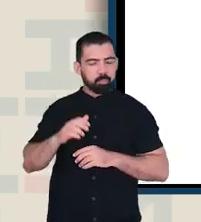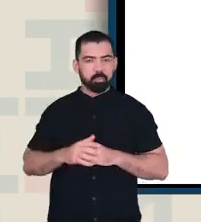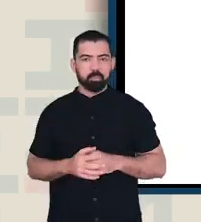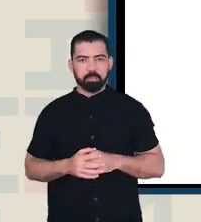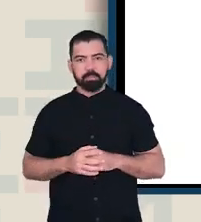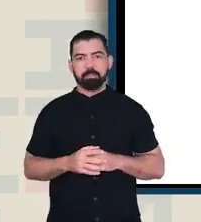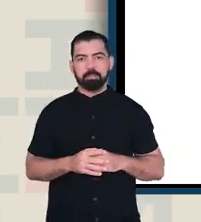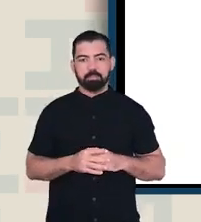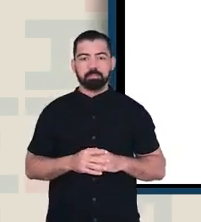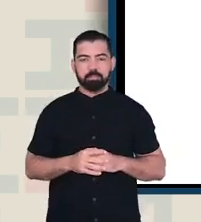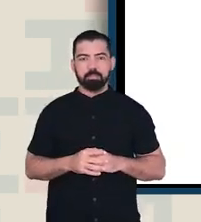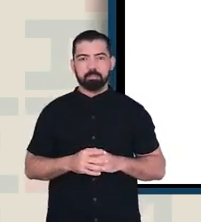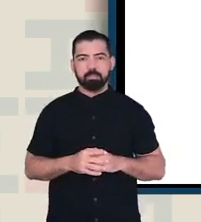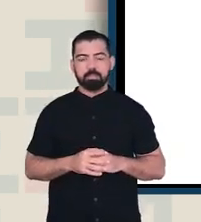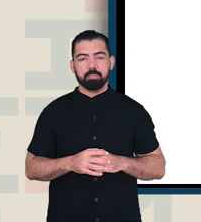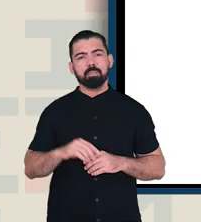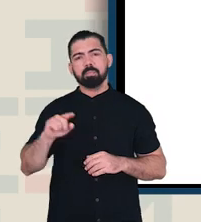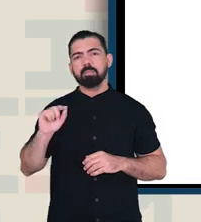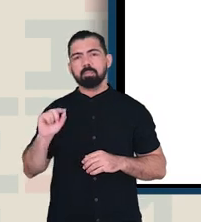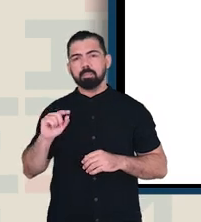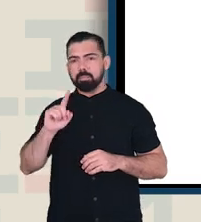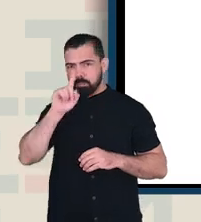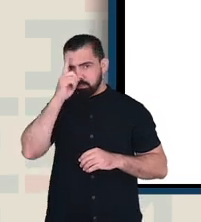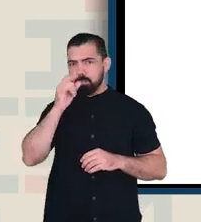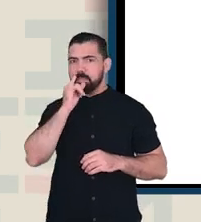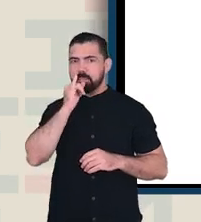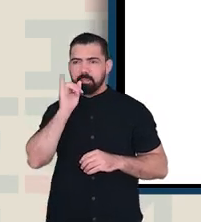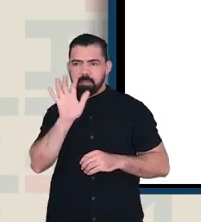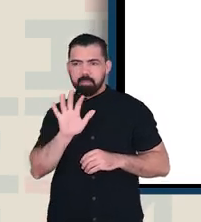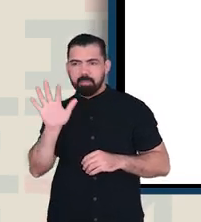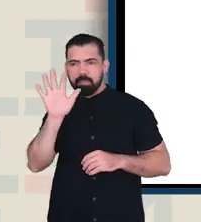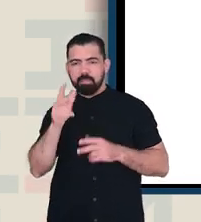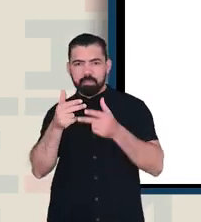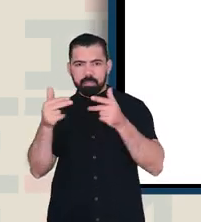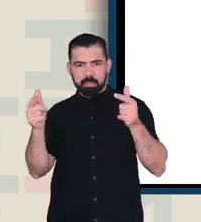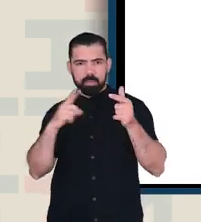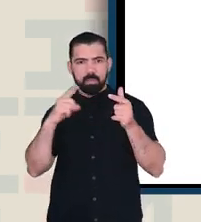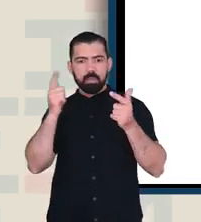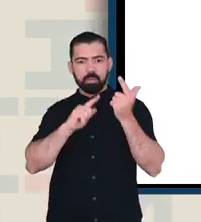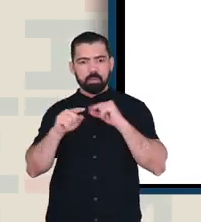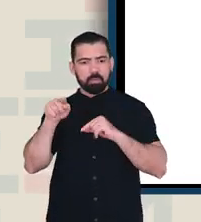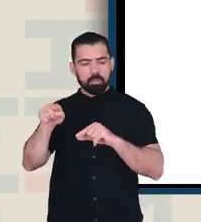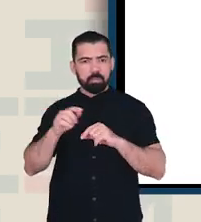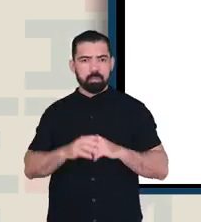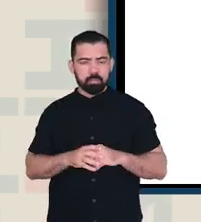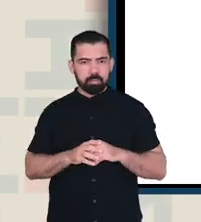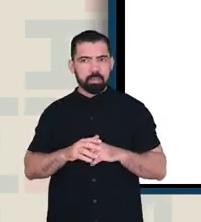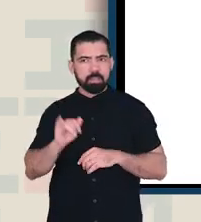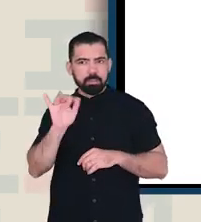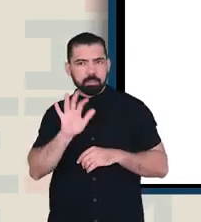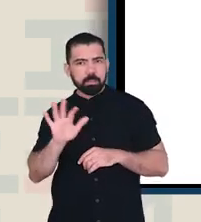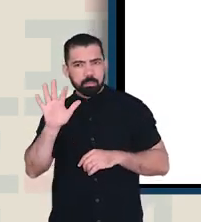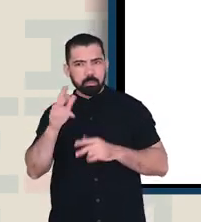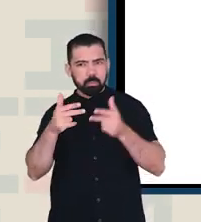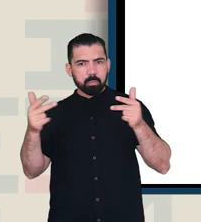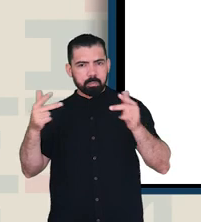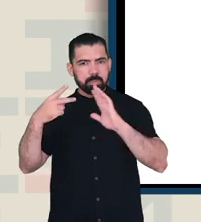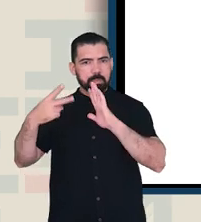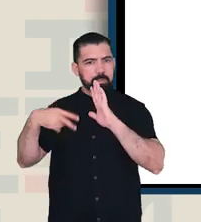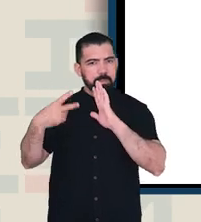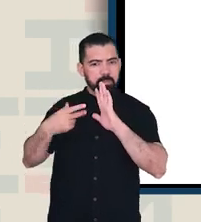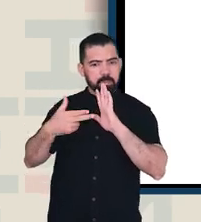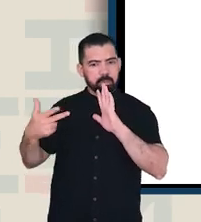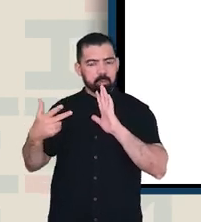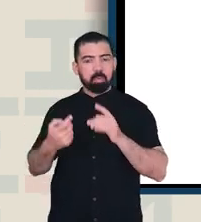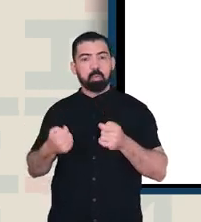que haveria mais a ideia de figuras, certo? E cada uma dessas figuras, ou